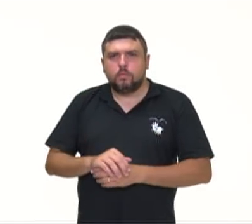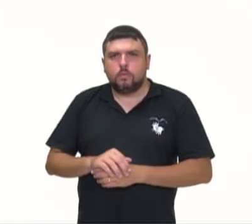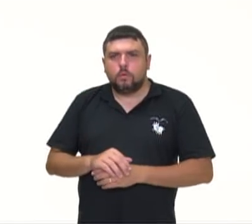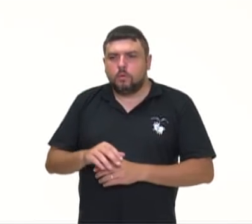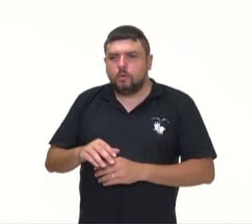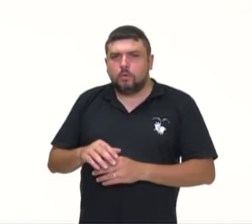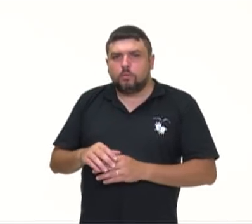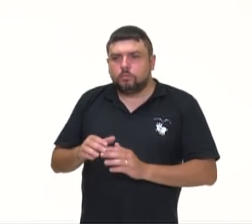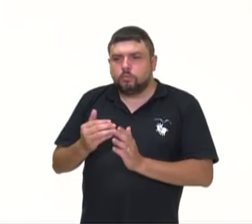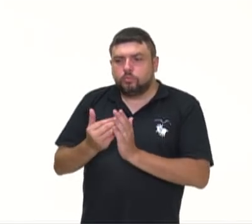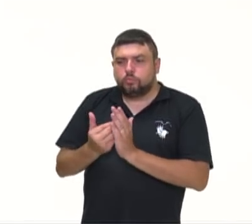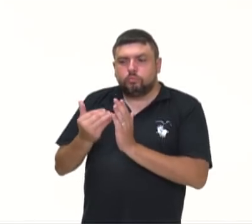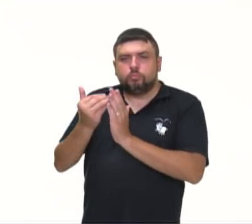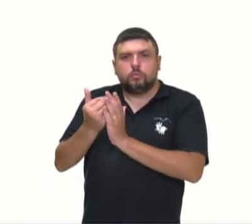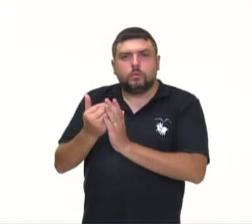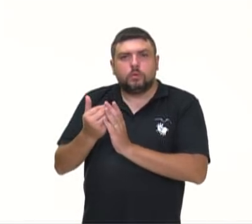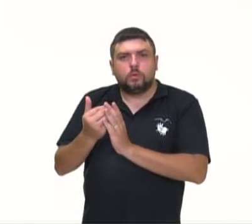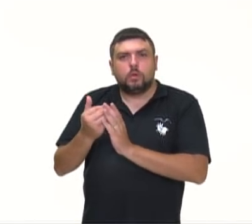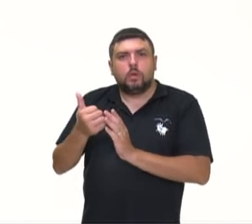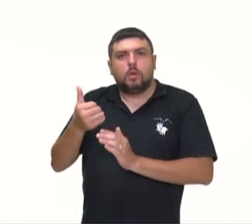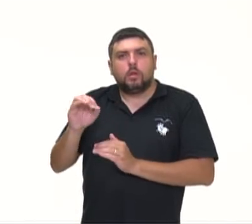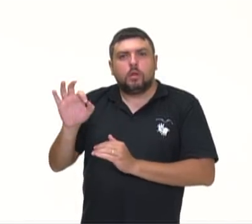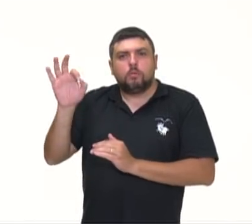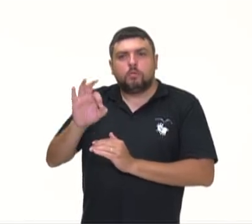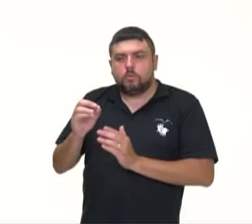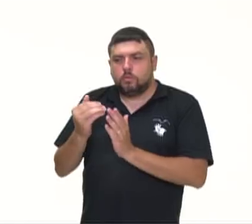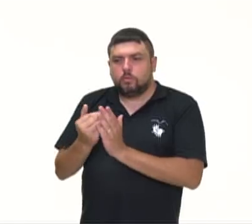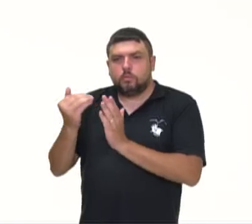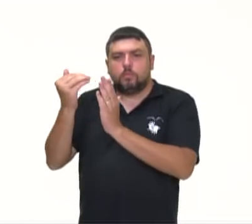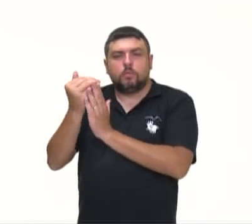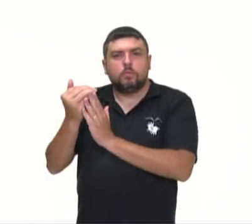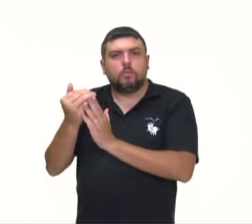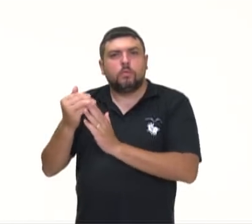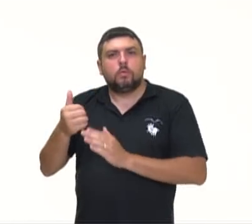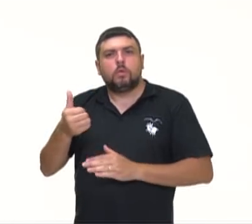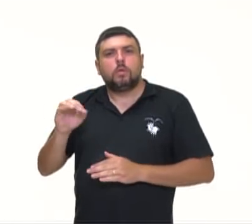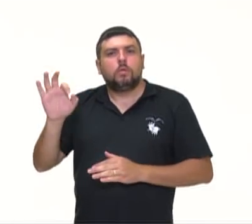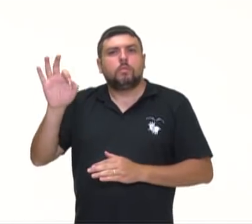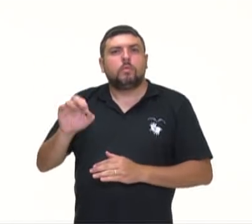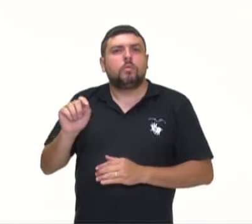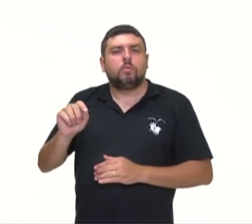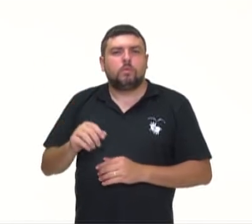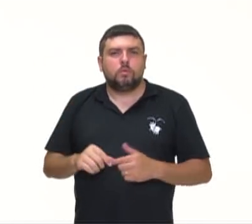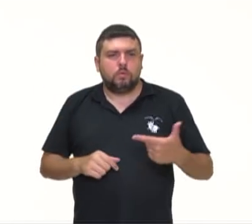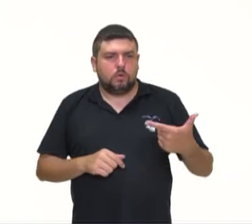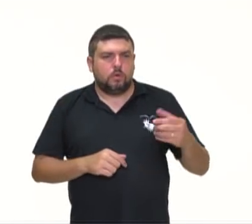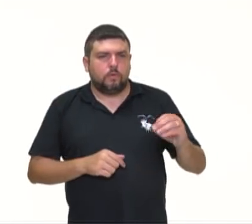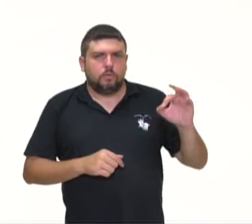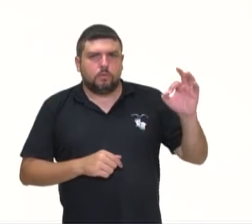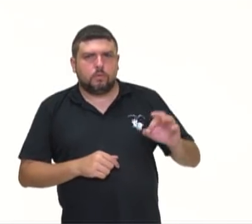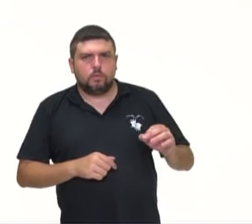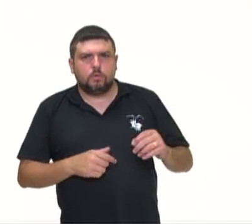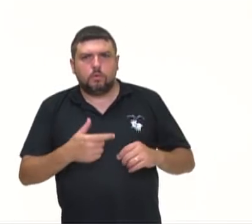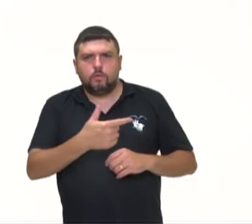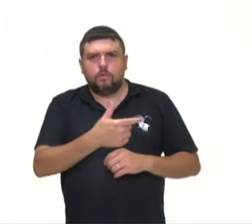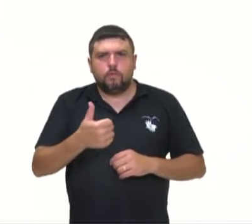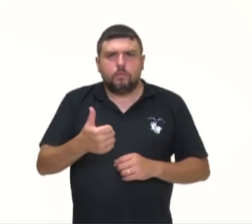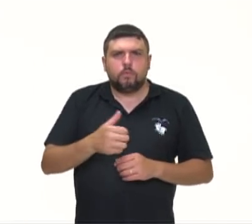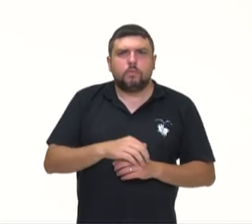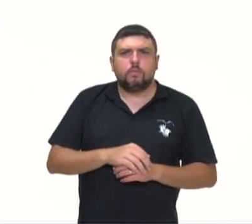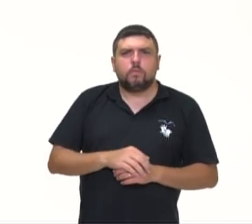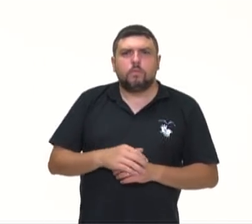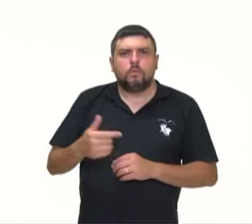de 10%. Isso equivale a um aumento de 20%, um aumento de 21%, um